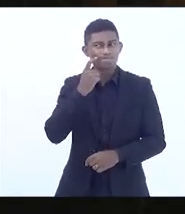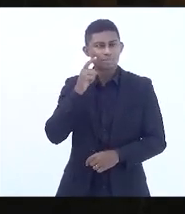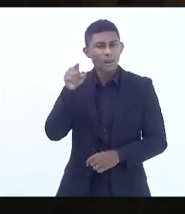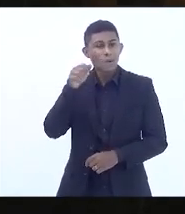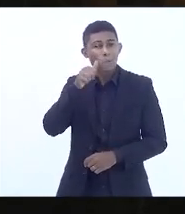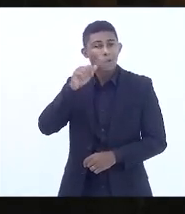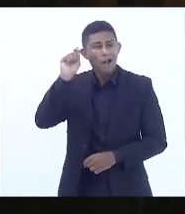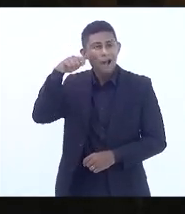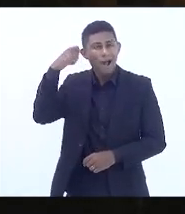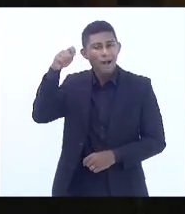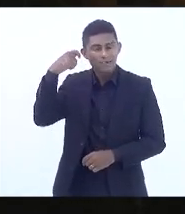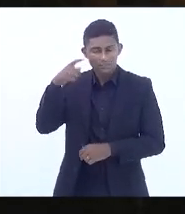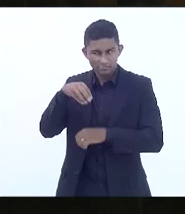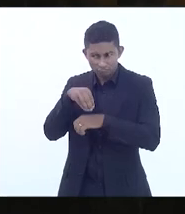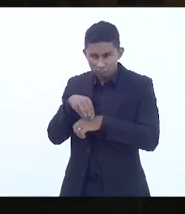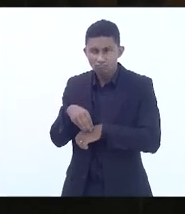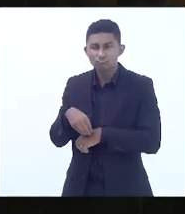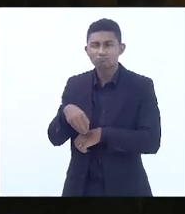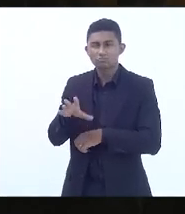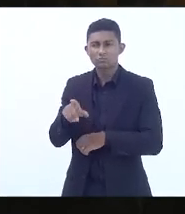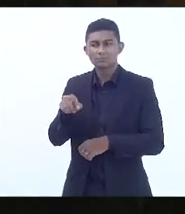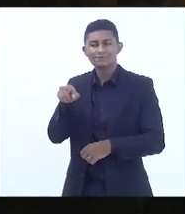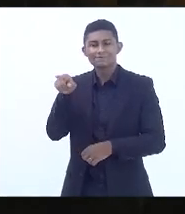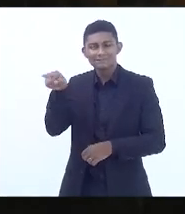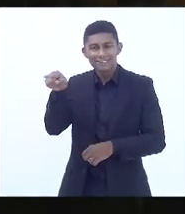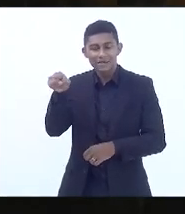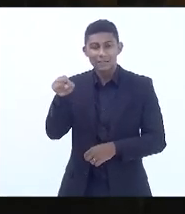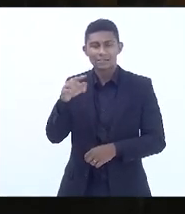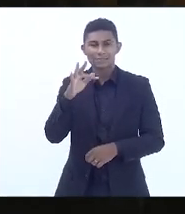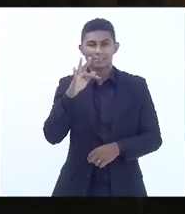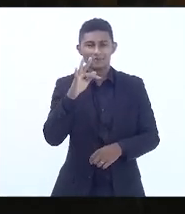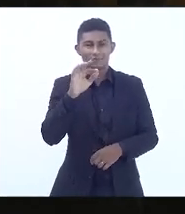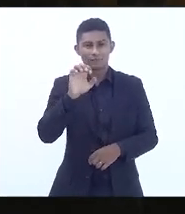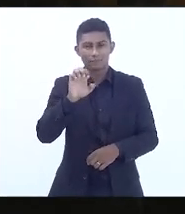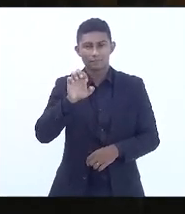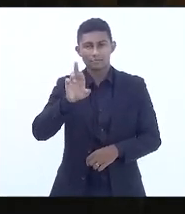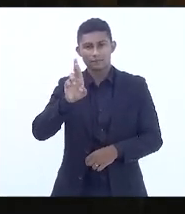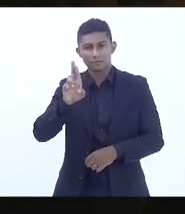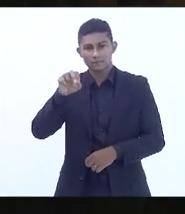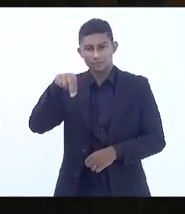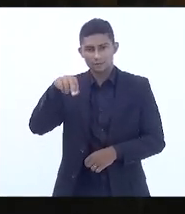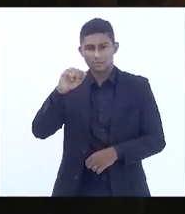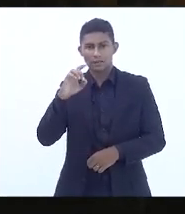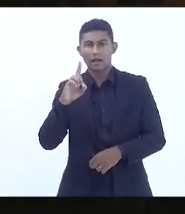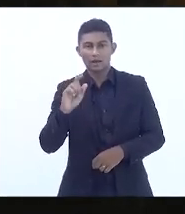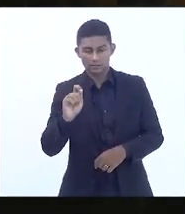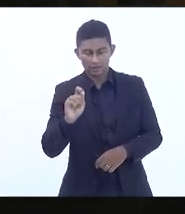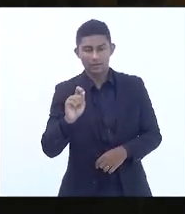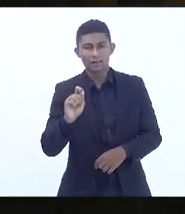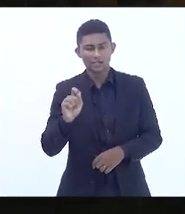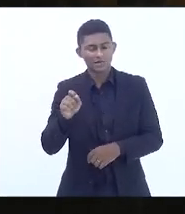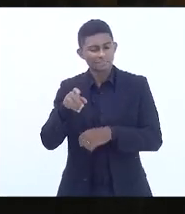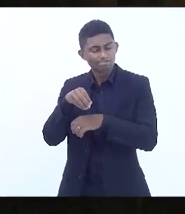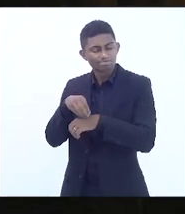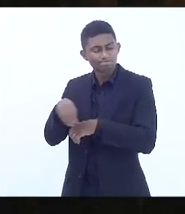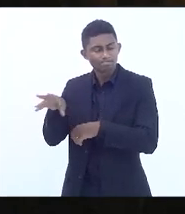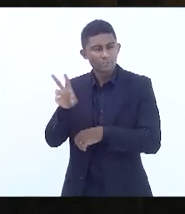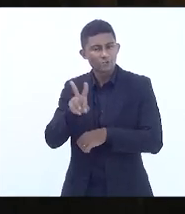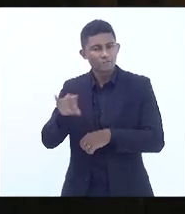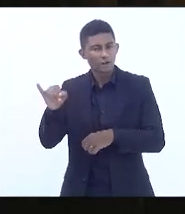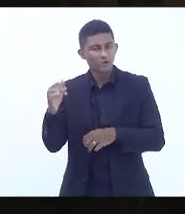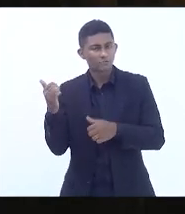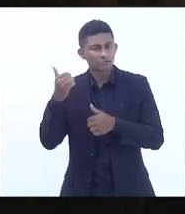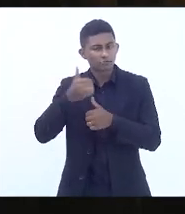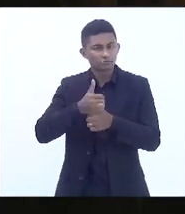atriz, isto é, a Fernanda Montenegro, que também escrevesse um